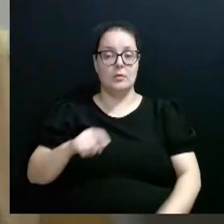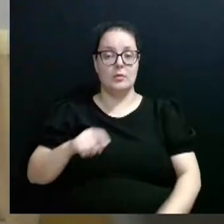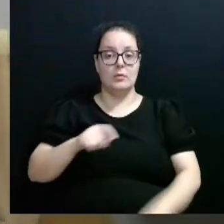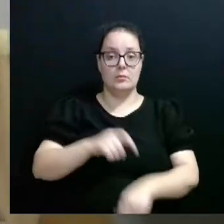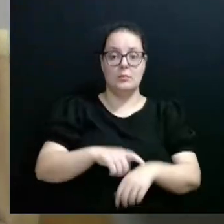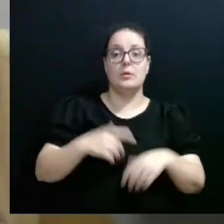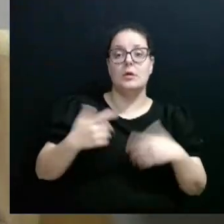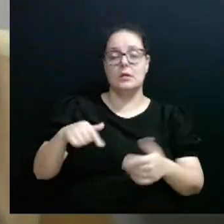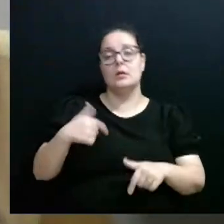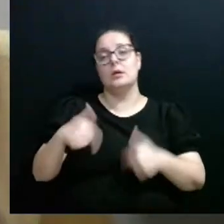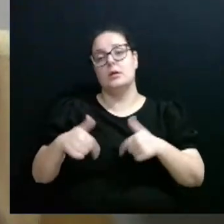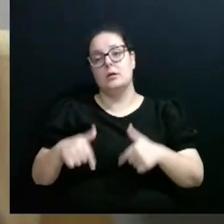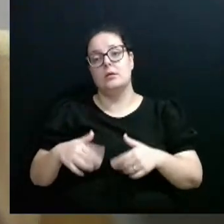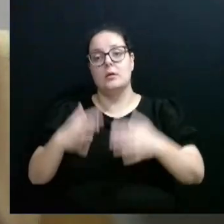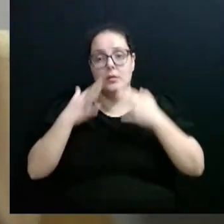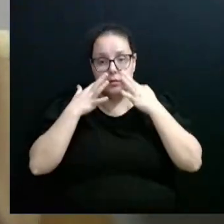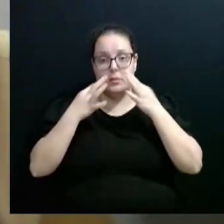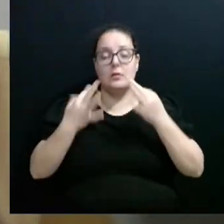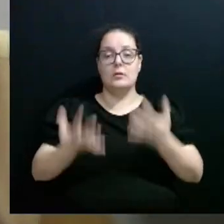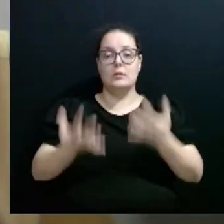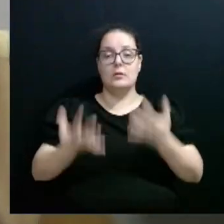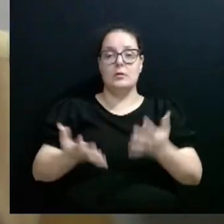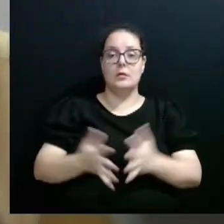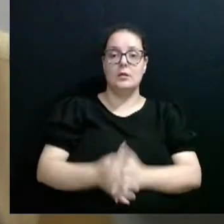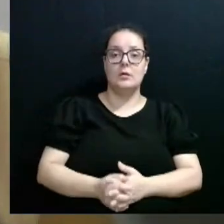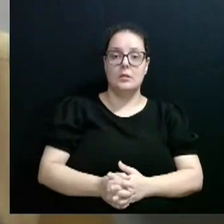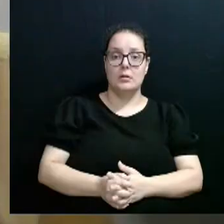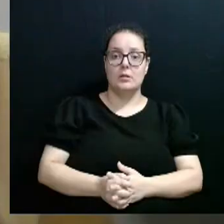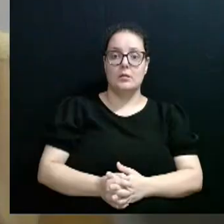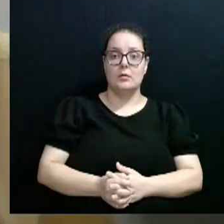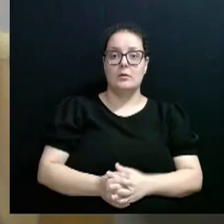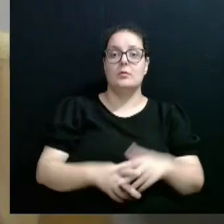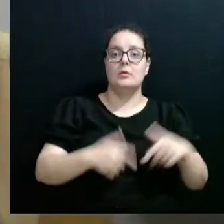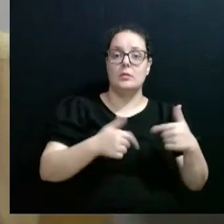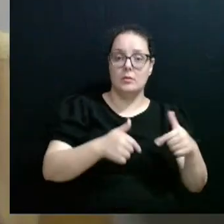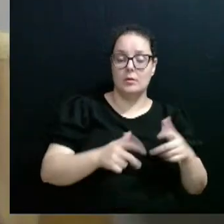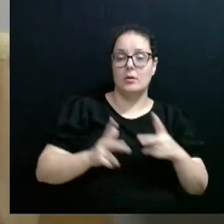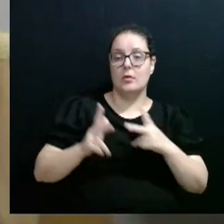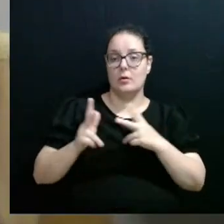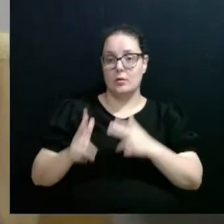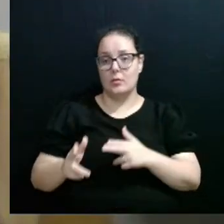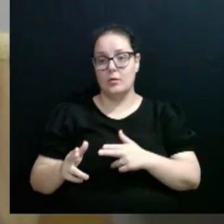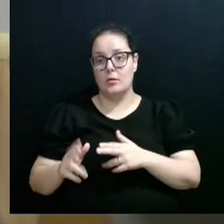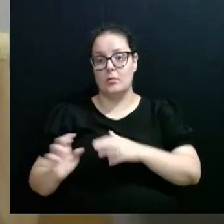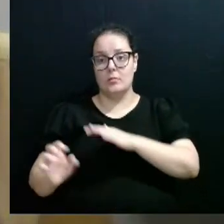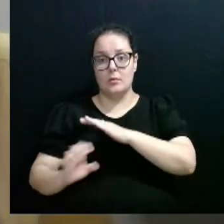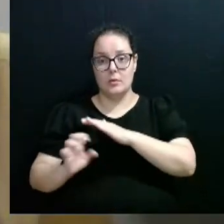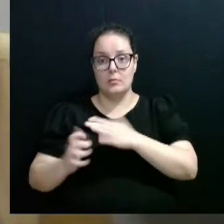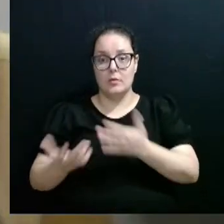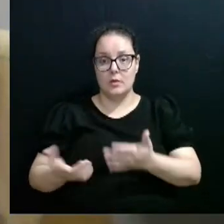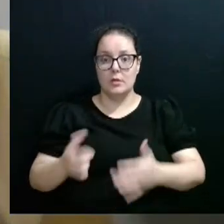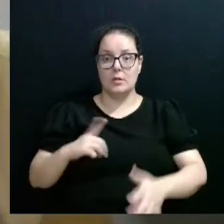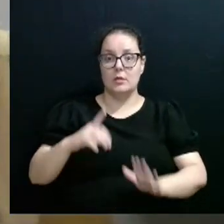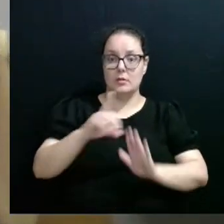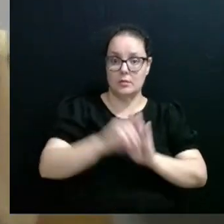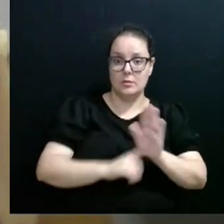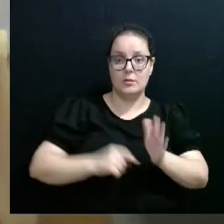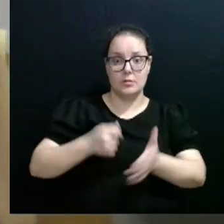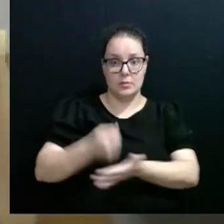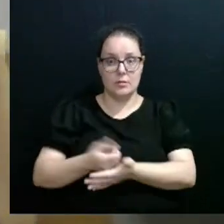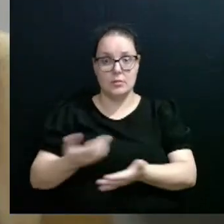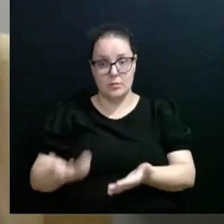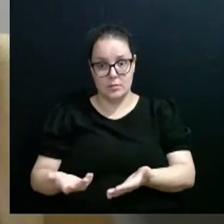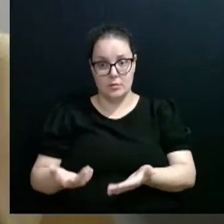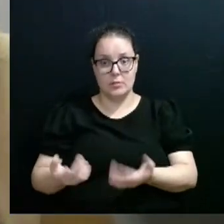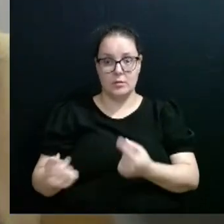ficar atento, né? Porque tanto o trabalhador quanto a empresa têm seus direitos e deveres. Então, ambos têm que